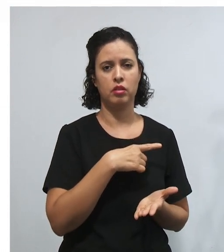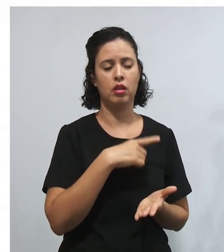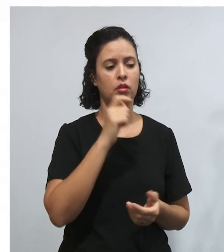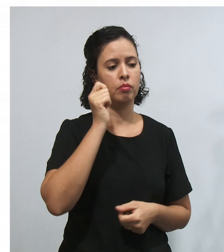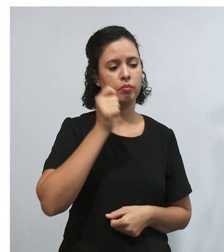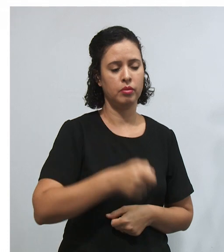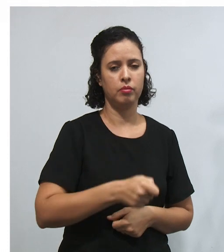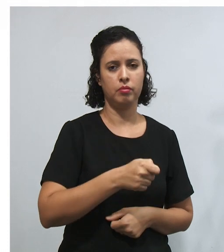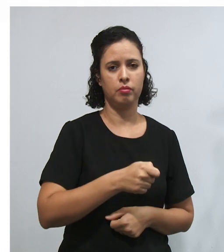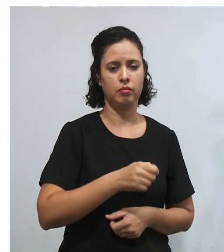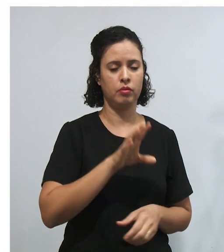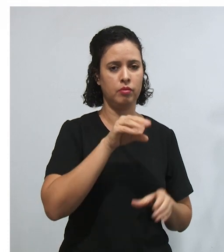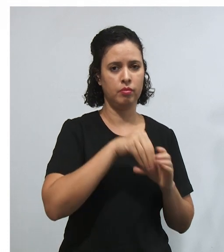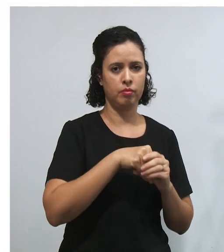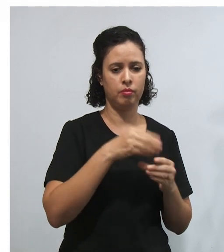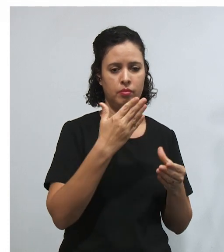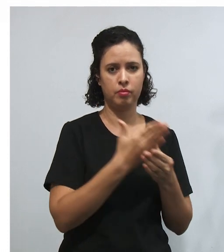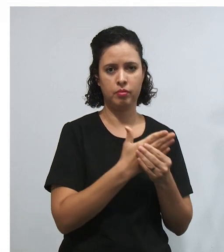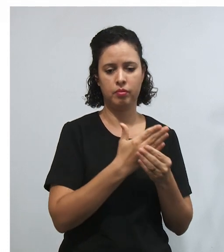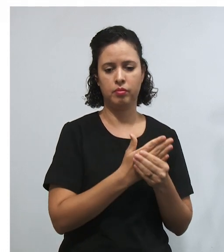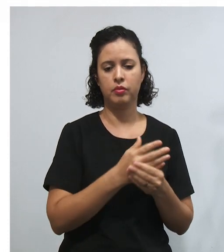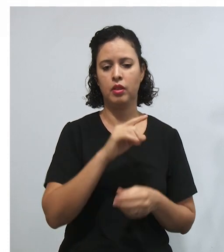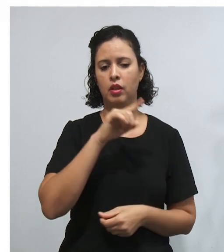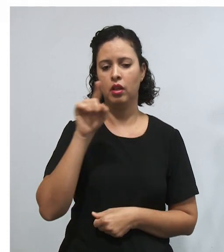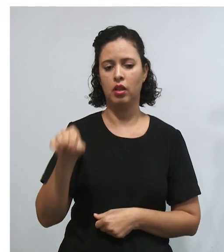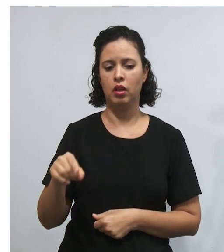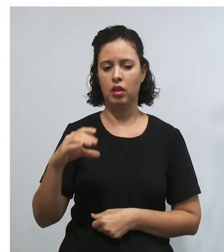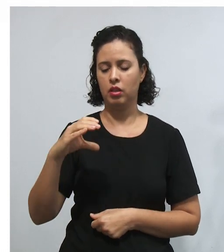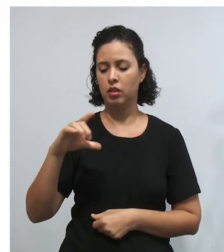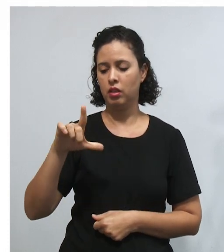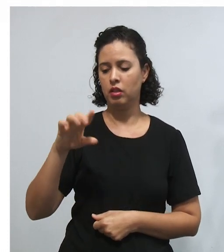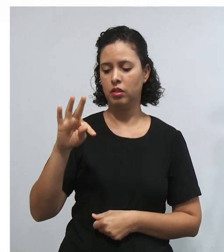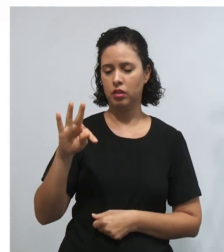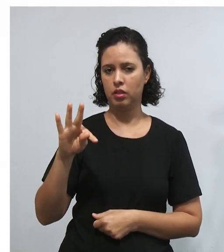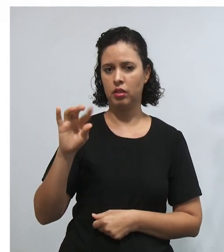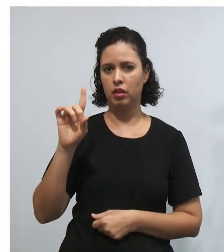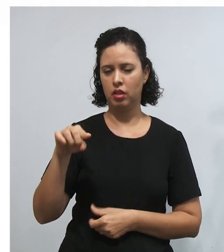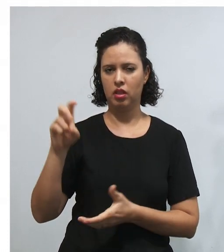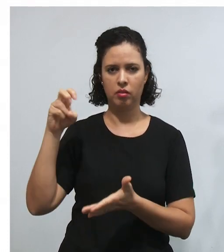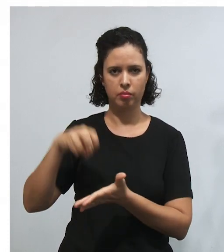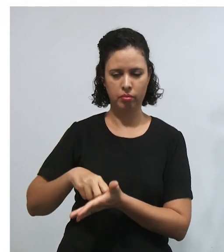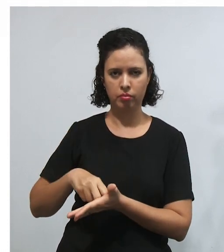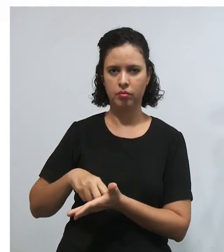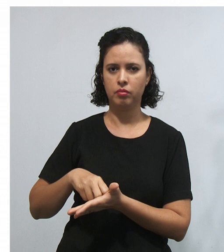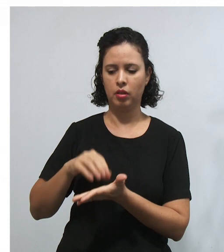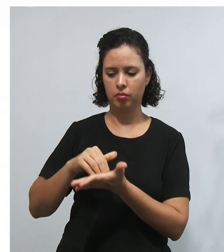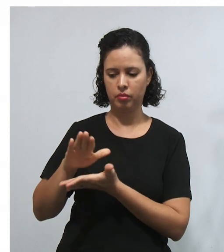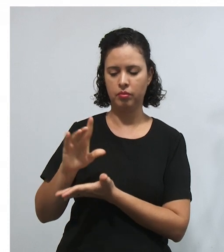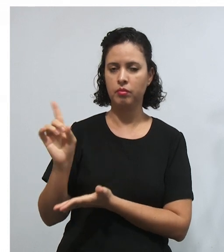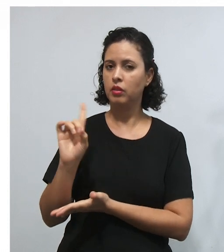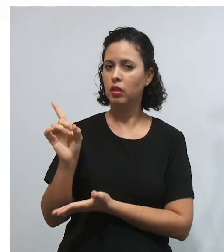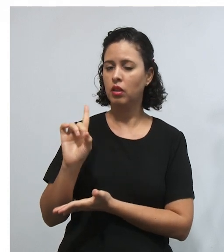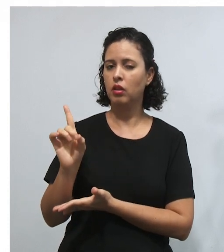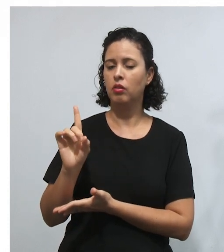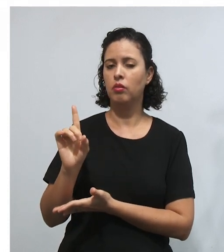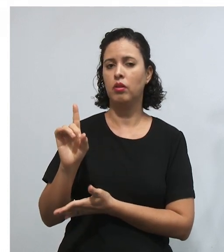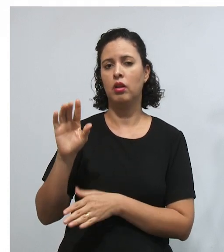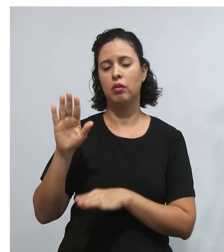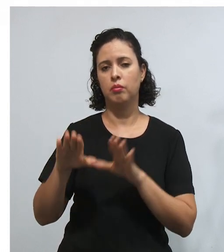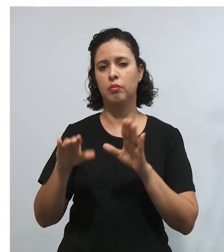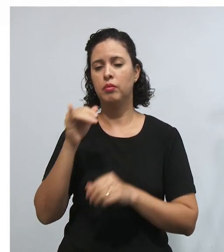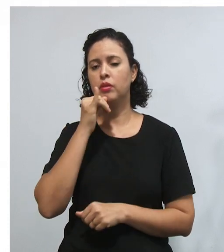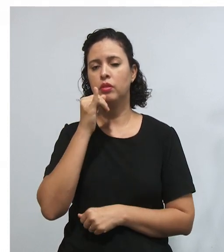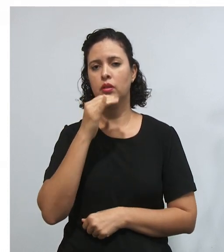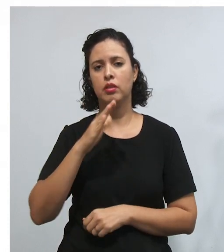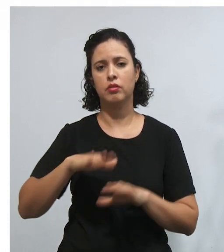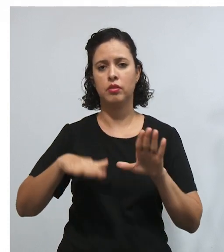fato, condenado dentro de um processo. E quando a gente fala de exoneração, exoneração não é punição, é quando, por exemplo,